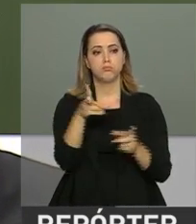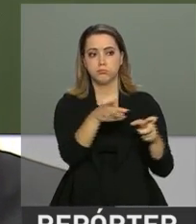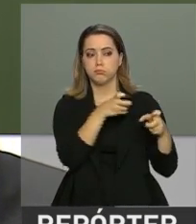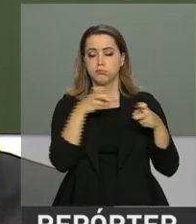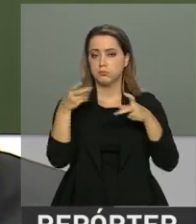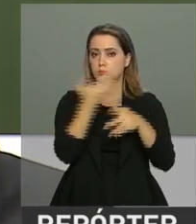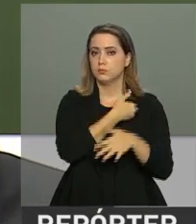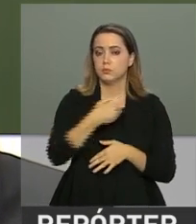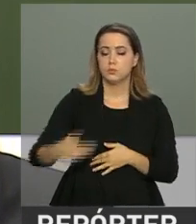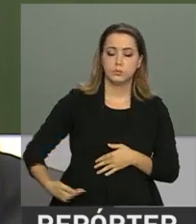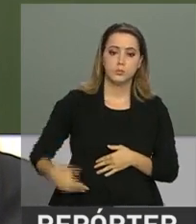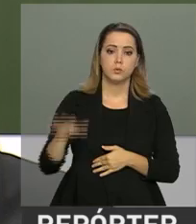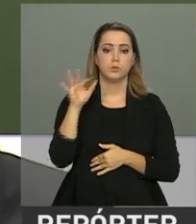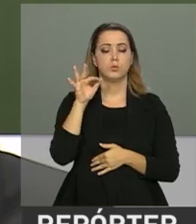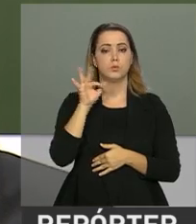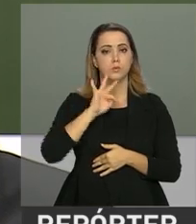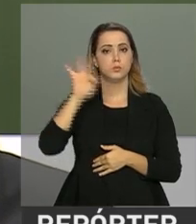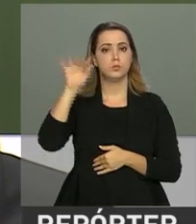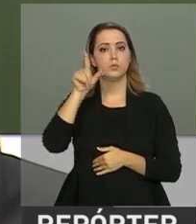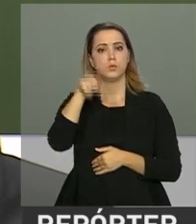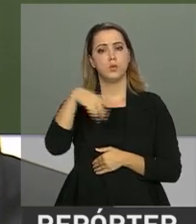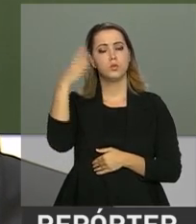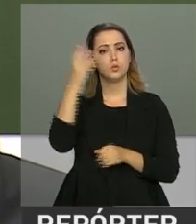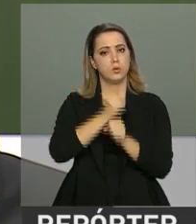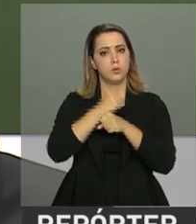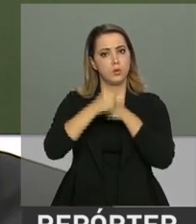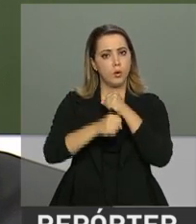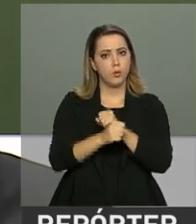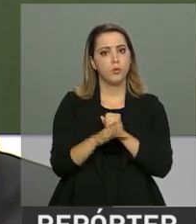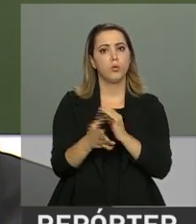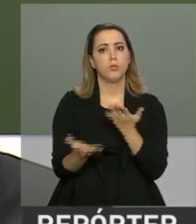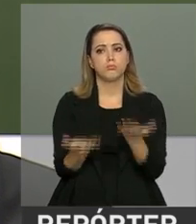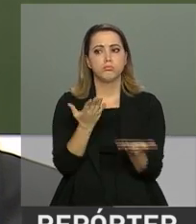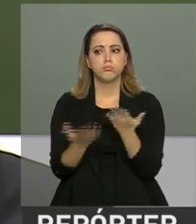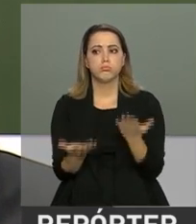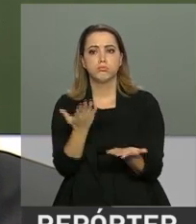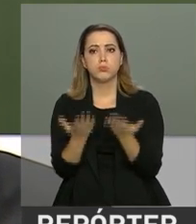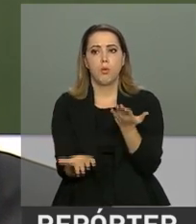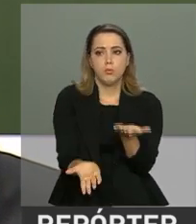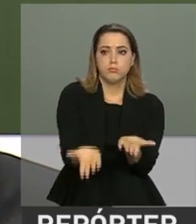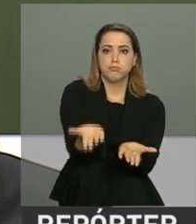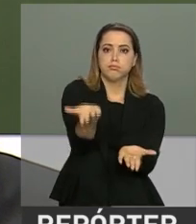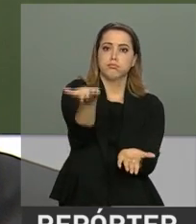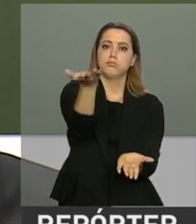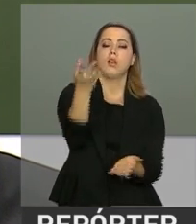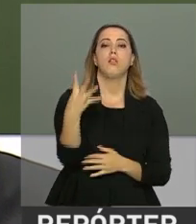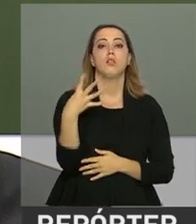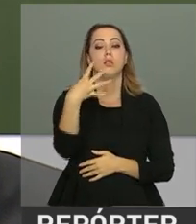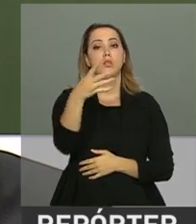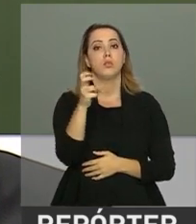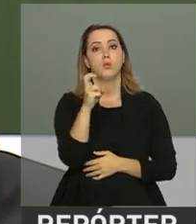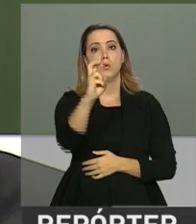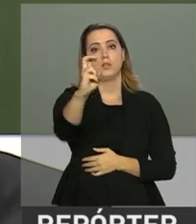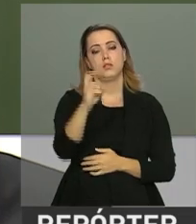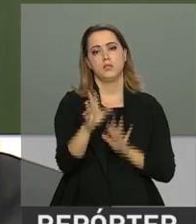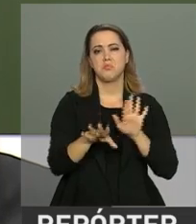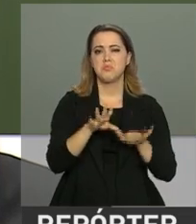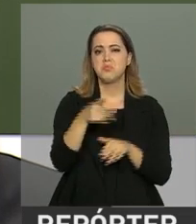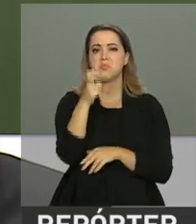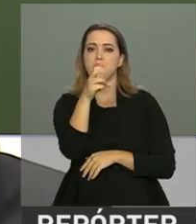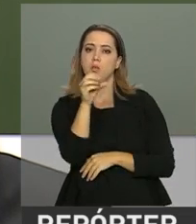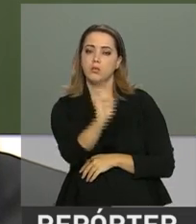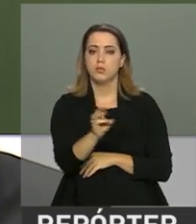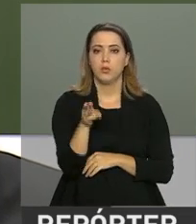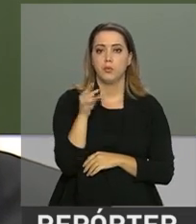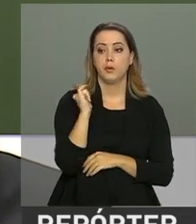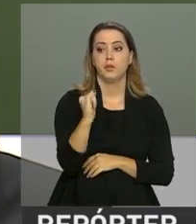governo brasileiro de que o ano fechará com um saldo positivo entre 45 e 50 bilhões de dólares,